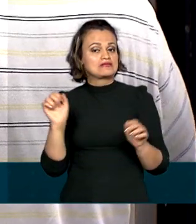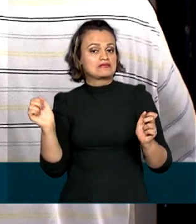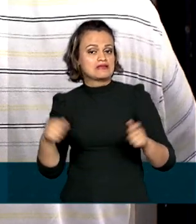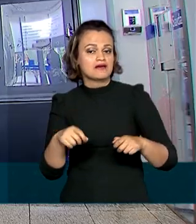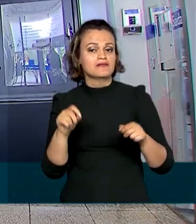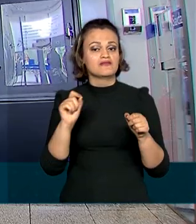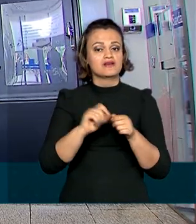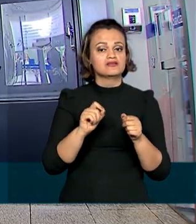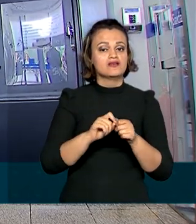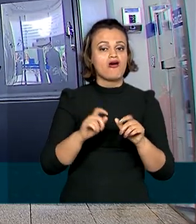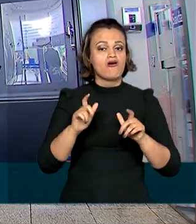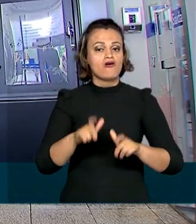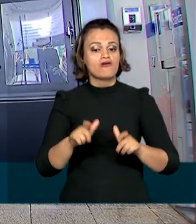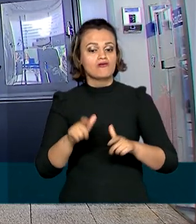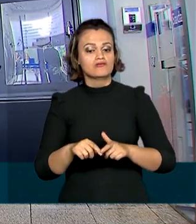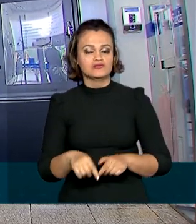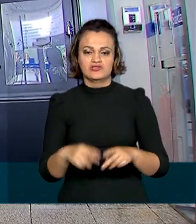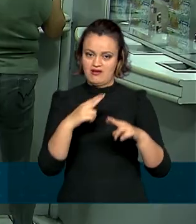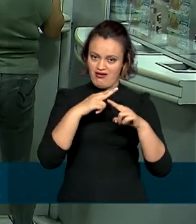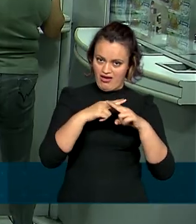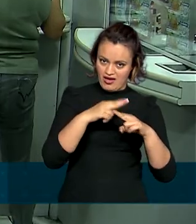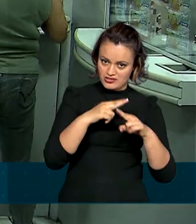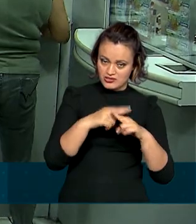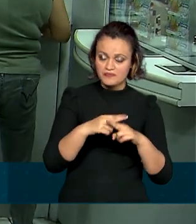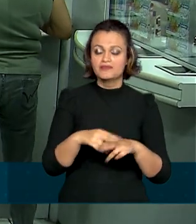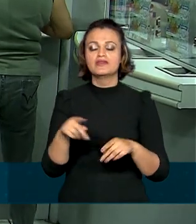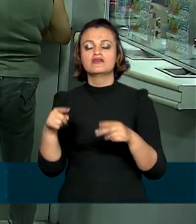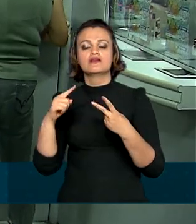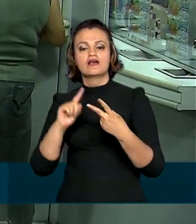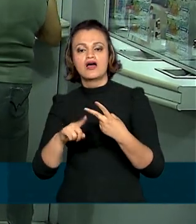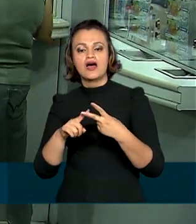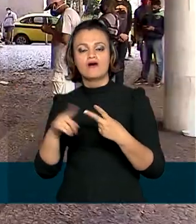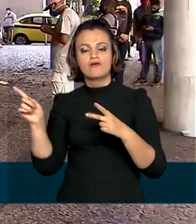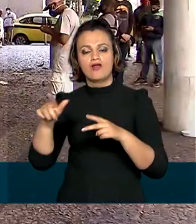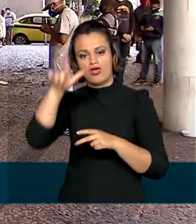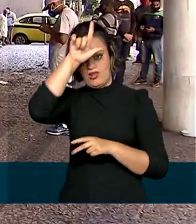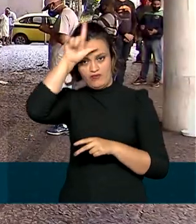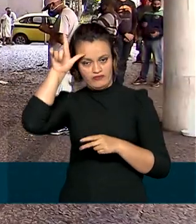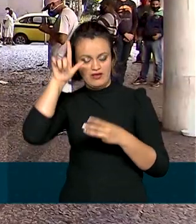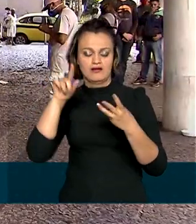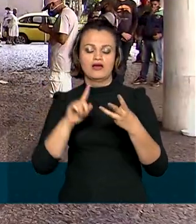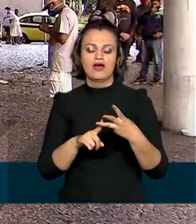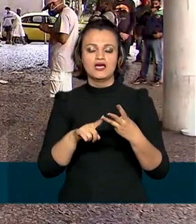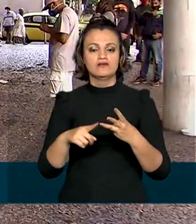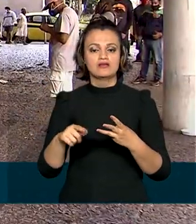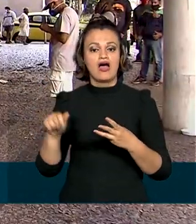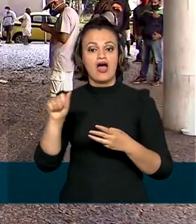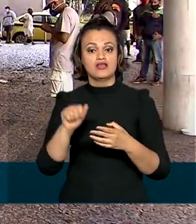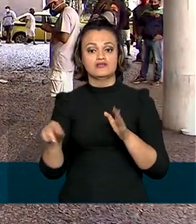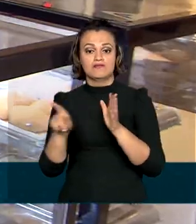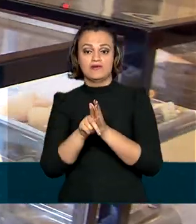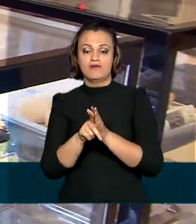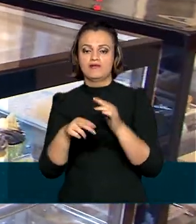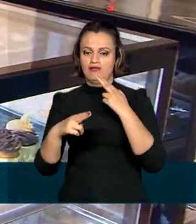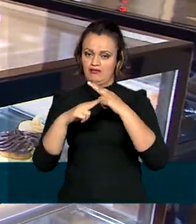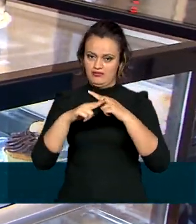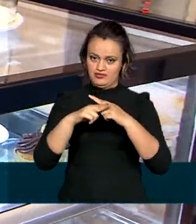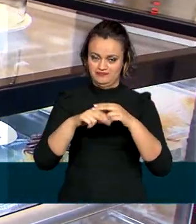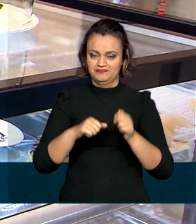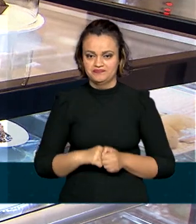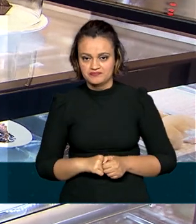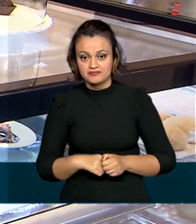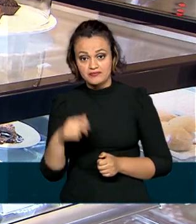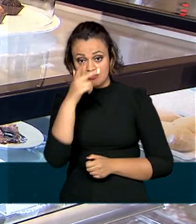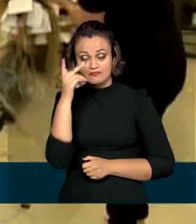nos terminais de autoatendimento da Caixa, em unidades lotéricas e em agências da Caixa Econômica Federal. Tem